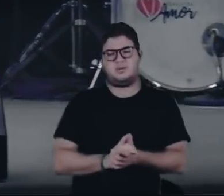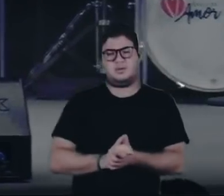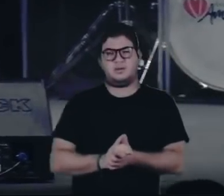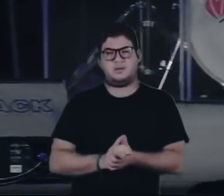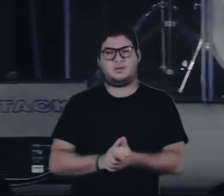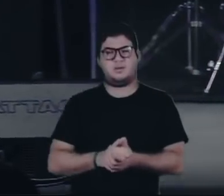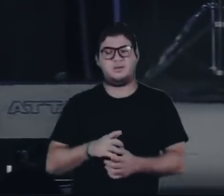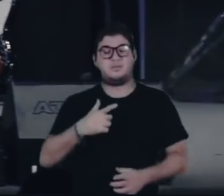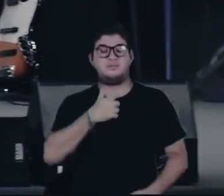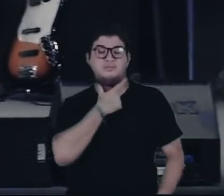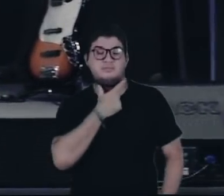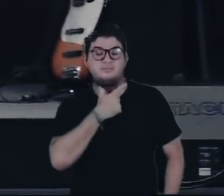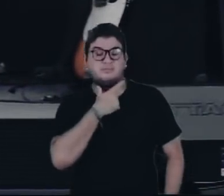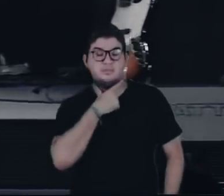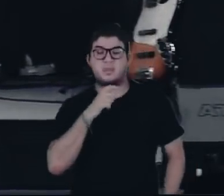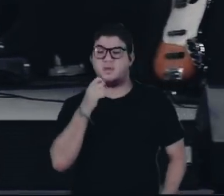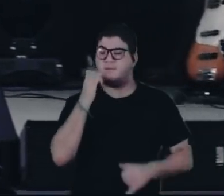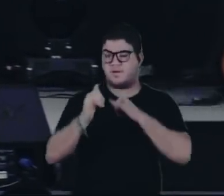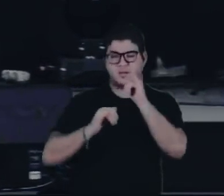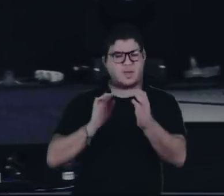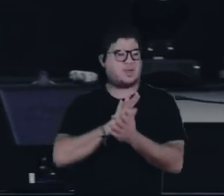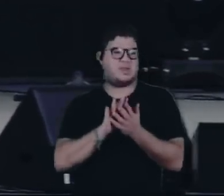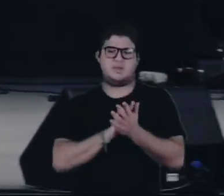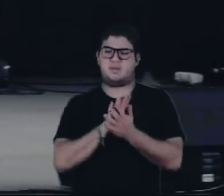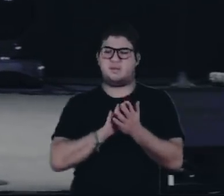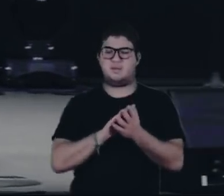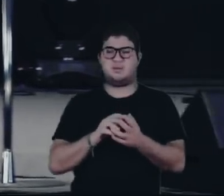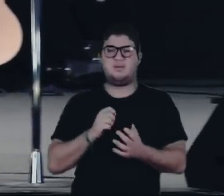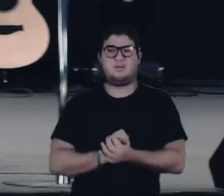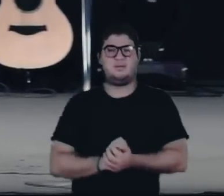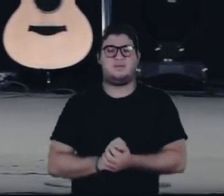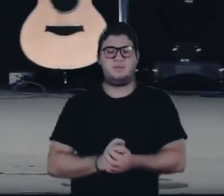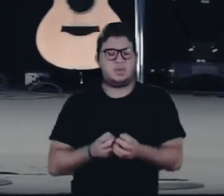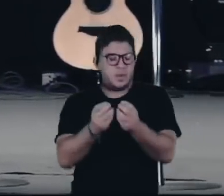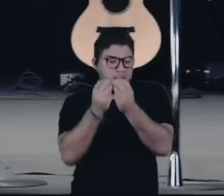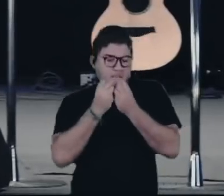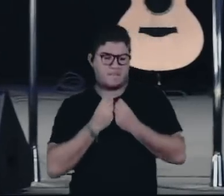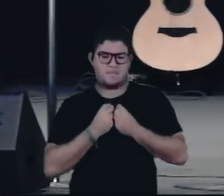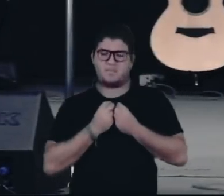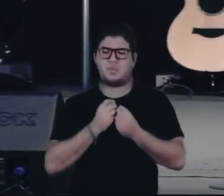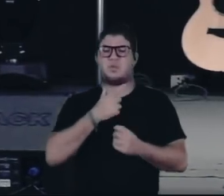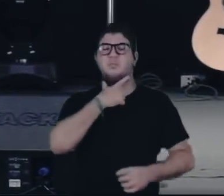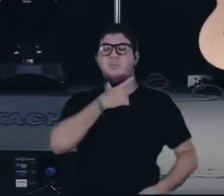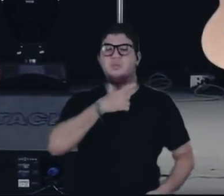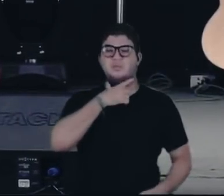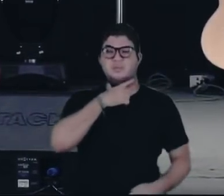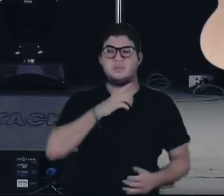estágio, você não fala para ninguém, porque senão alguém pode querer tomar a sua vaga.